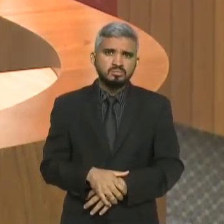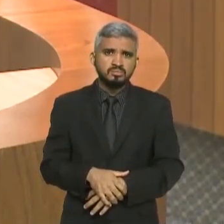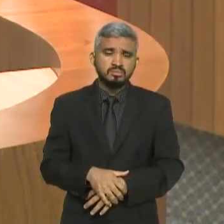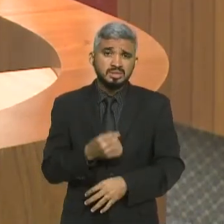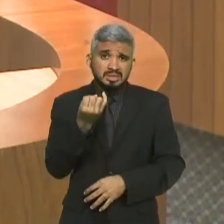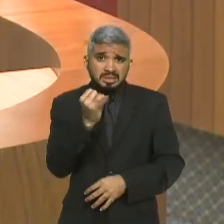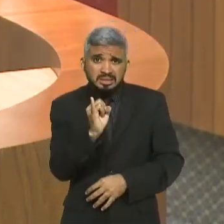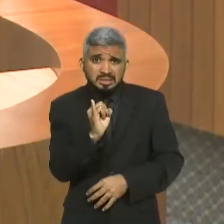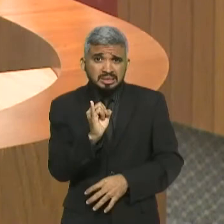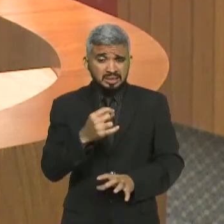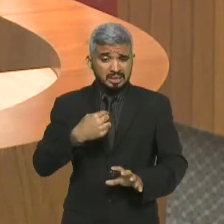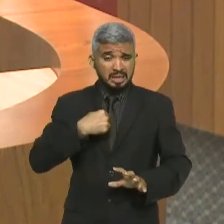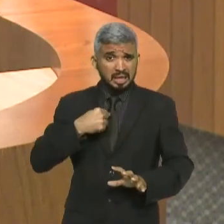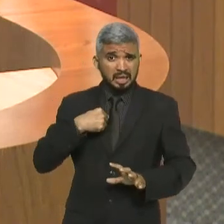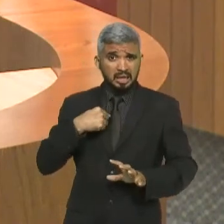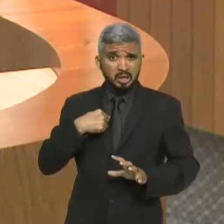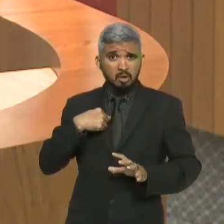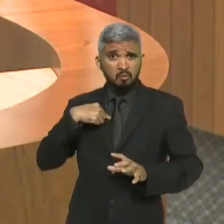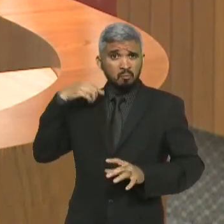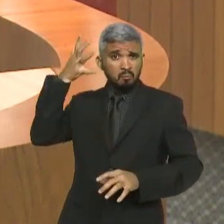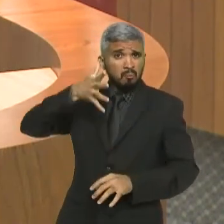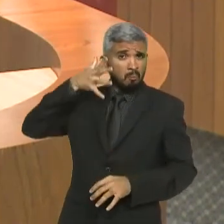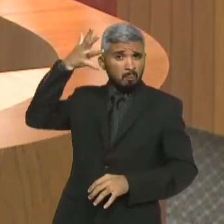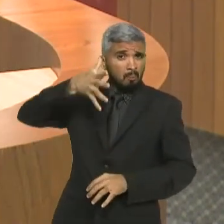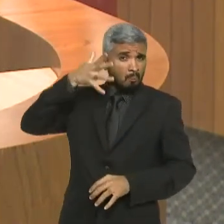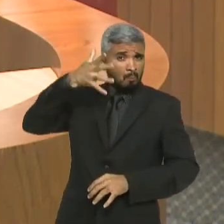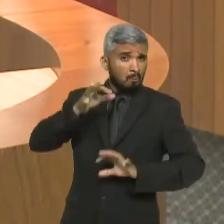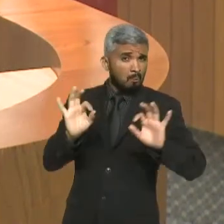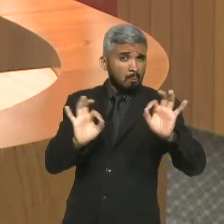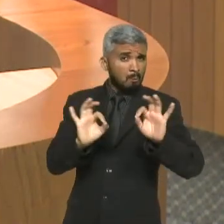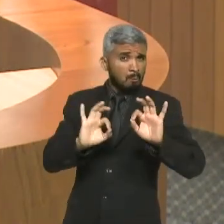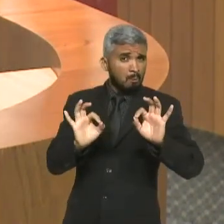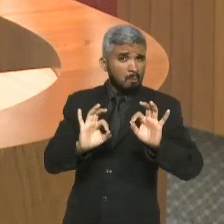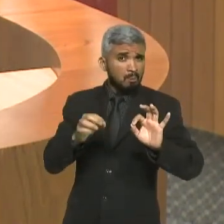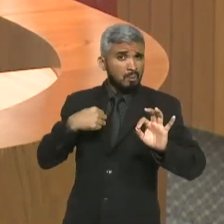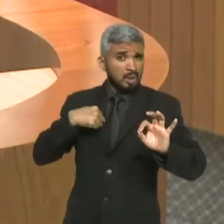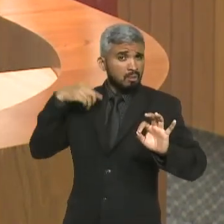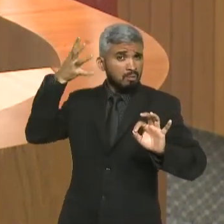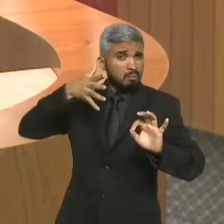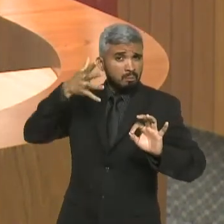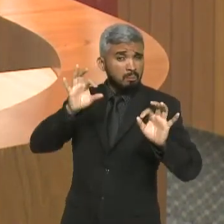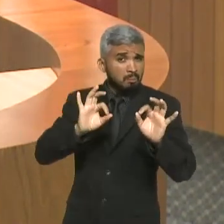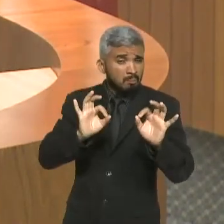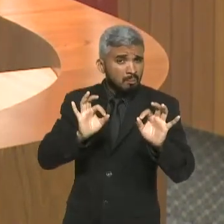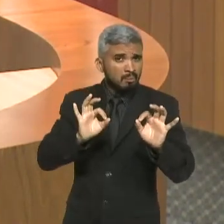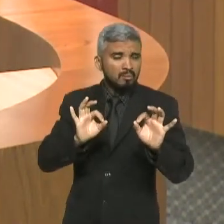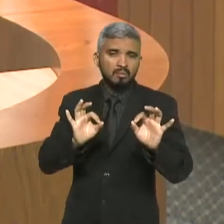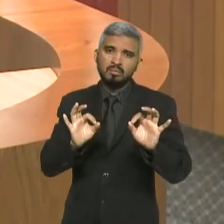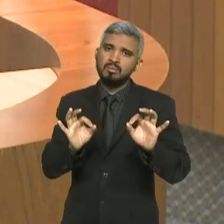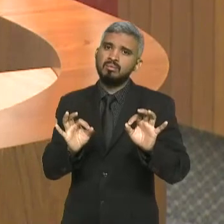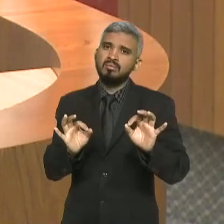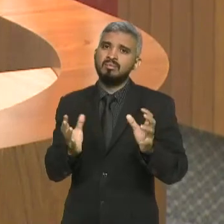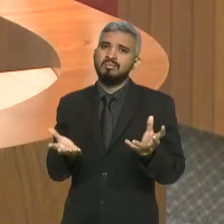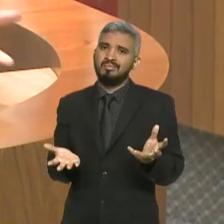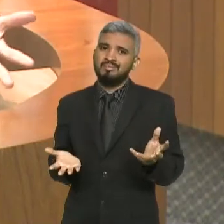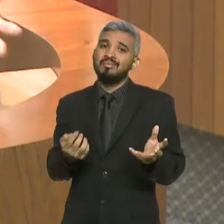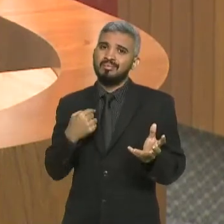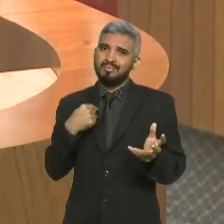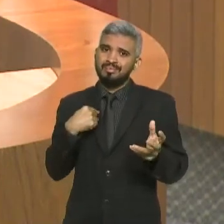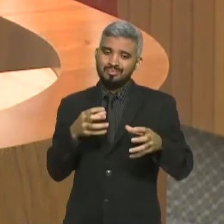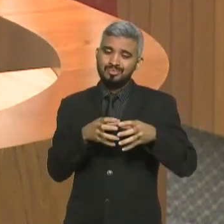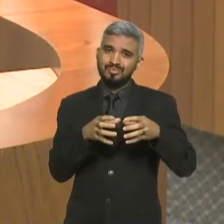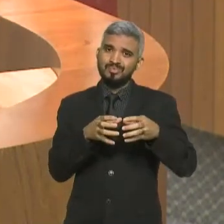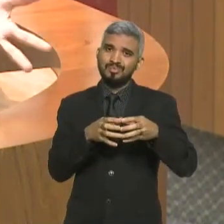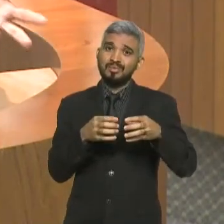oposição fazendo um trabalho importantíssimo para o governo do Estado. Para que o governo do Estado possa